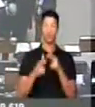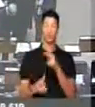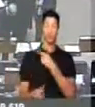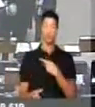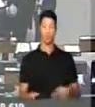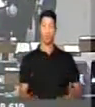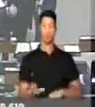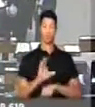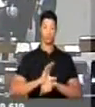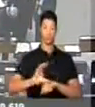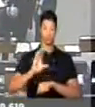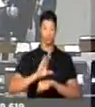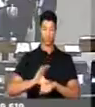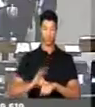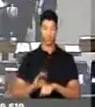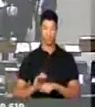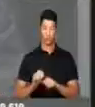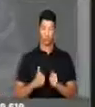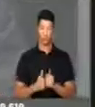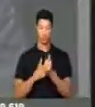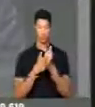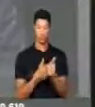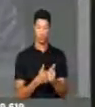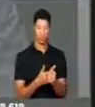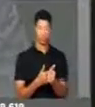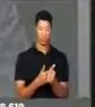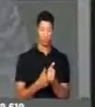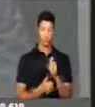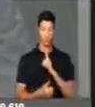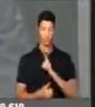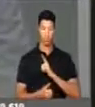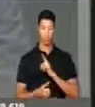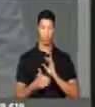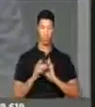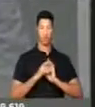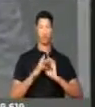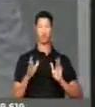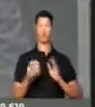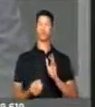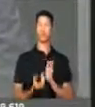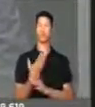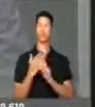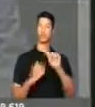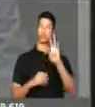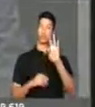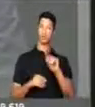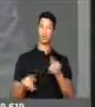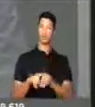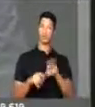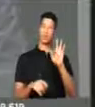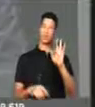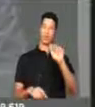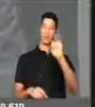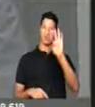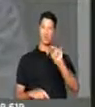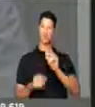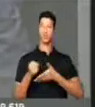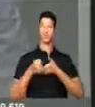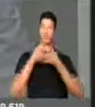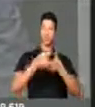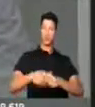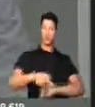presidente constitucionalmente conduzido, tenha a liberdade de produzir os atos e os fatos que levarão